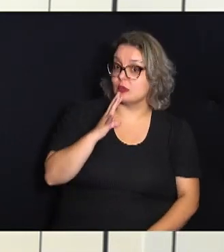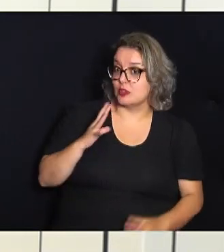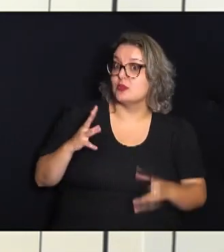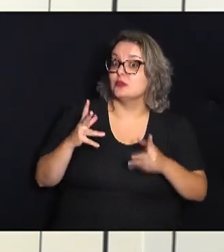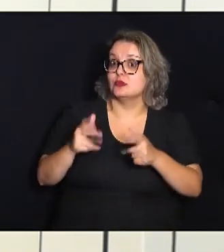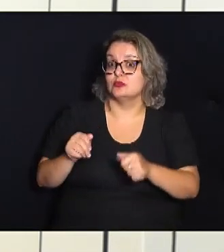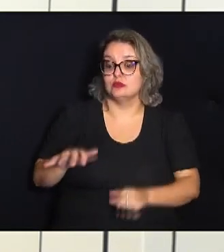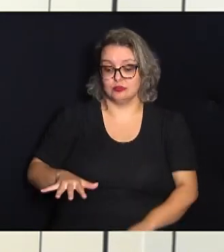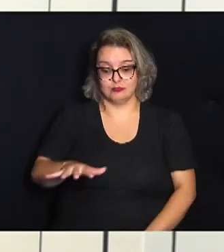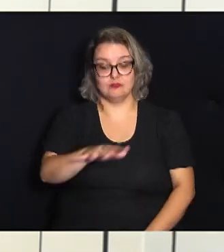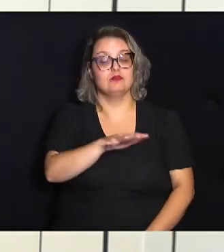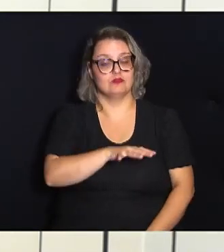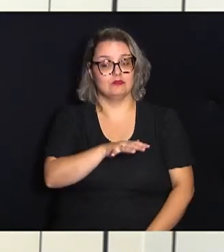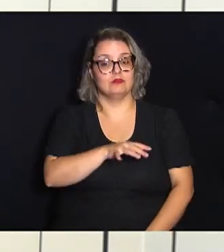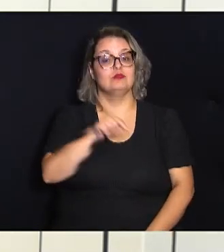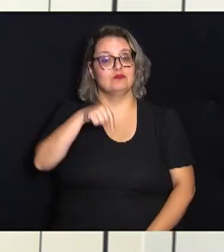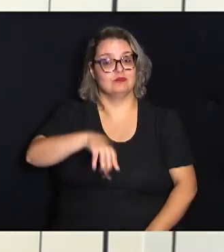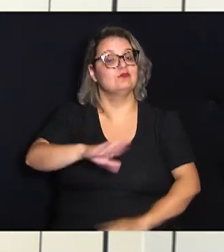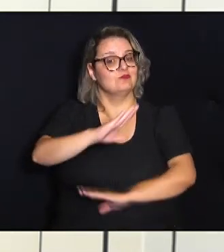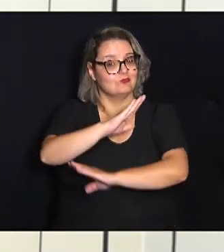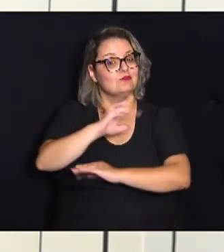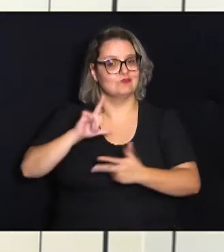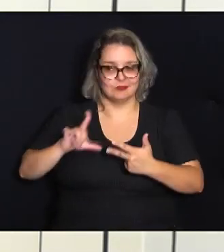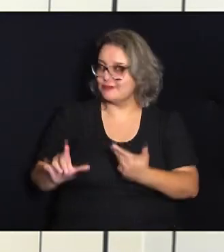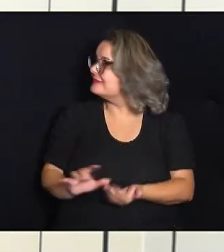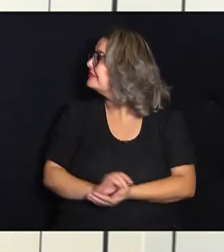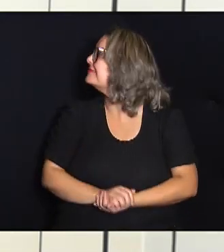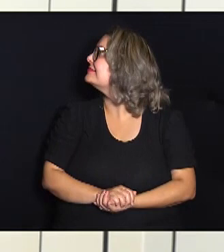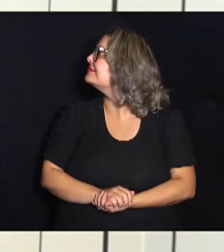os ambientes da Casa Legislativa.